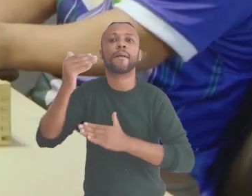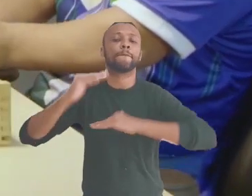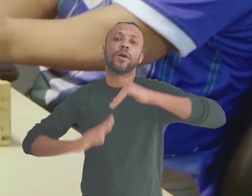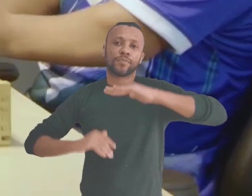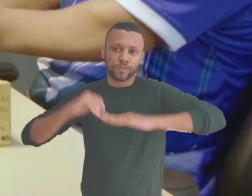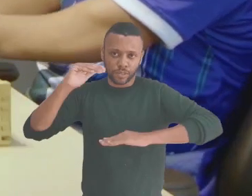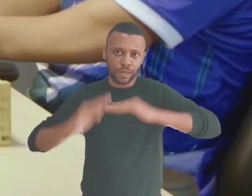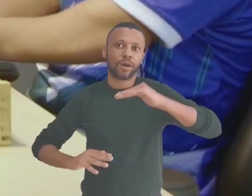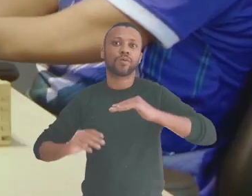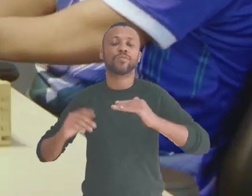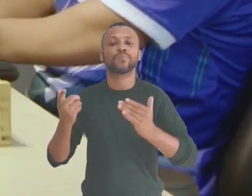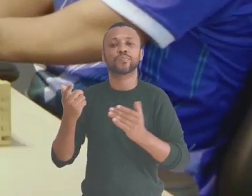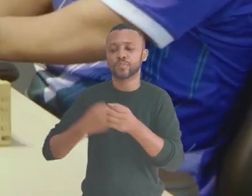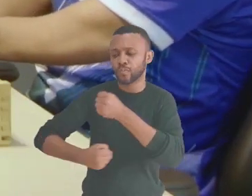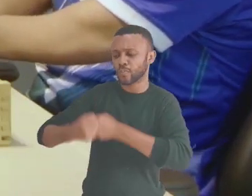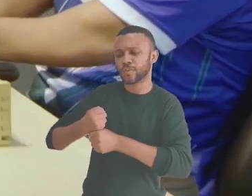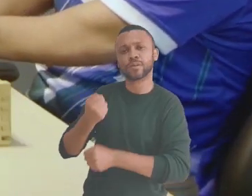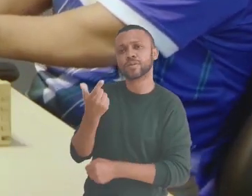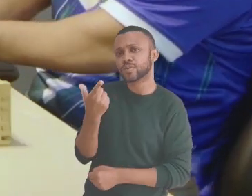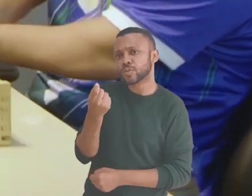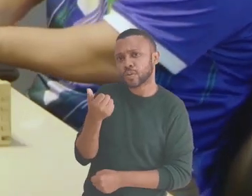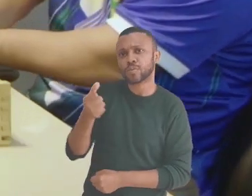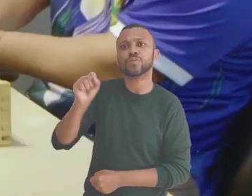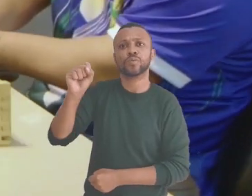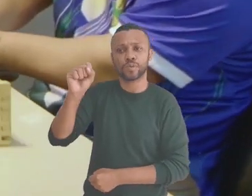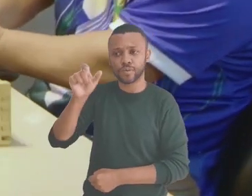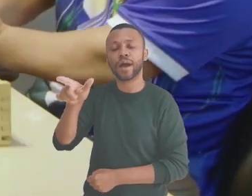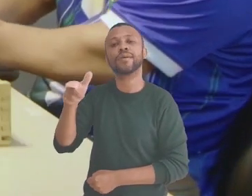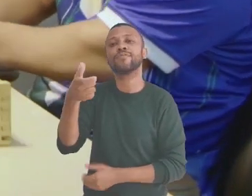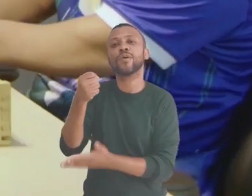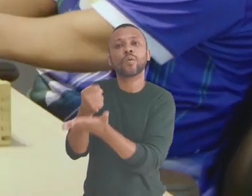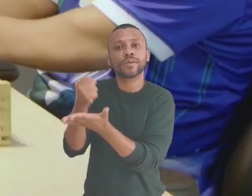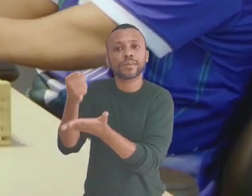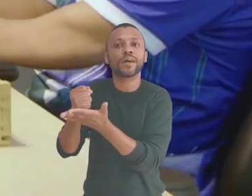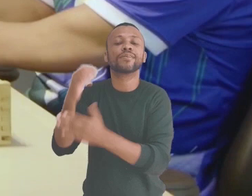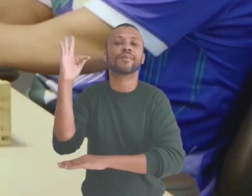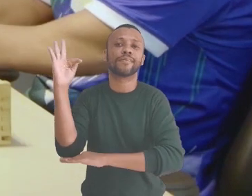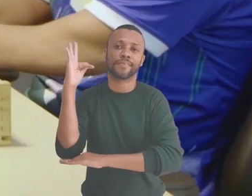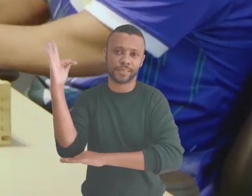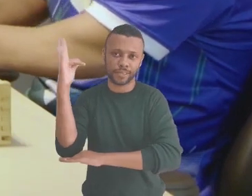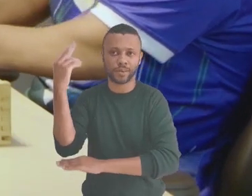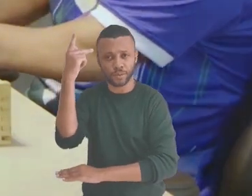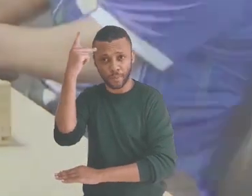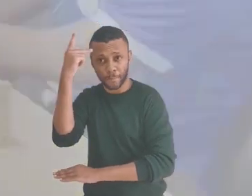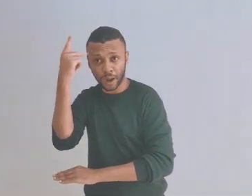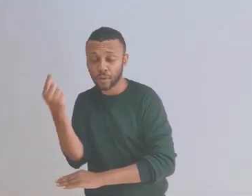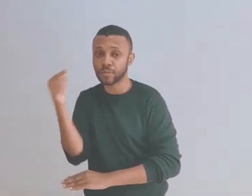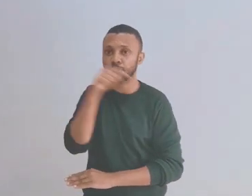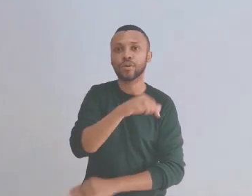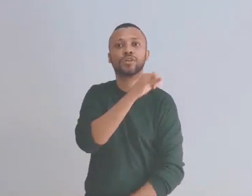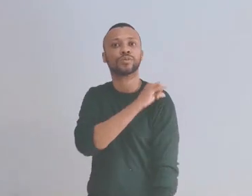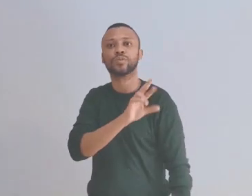no esporte em 2018. Aí fui federado por São Paulo, federado por Rio, como você disse.